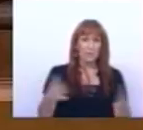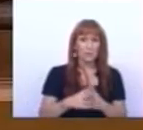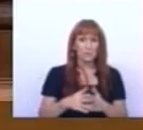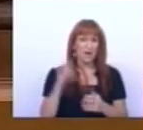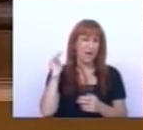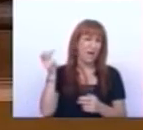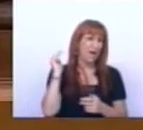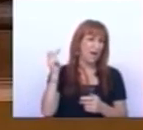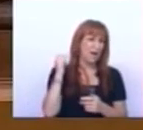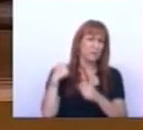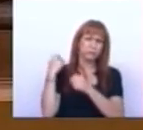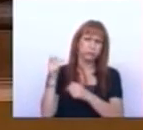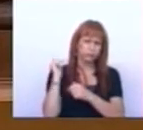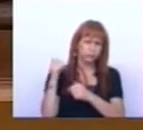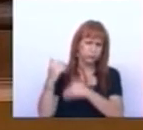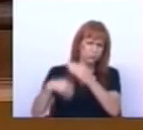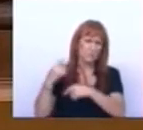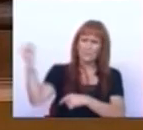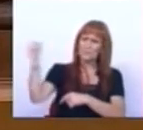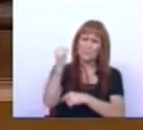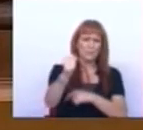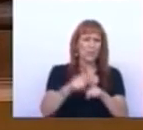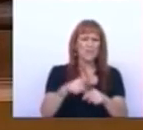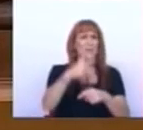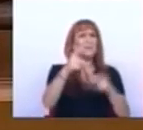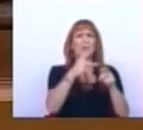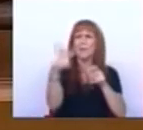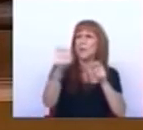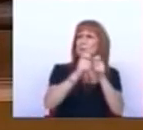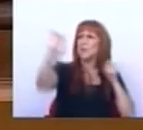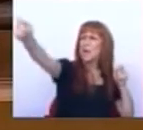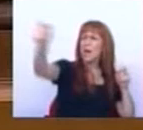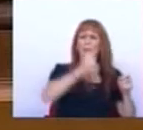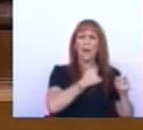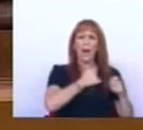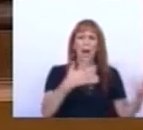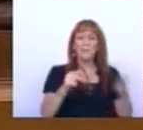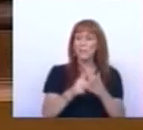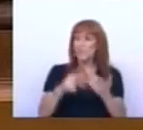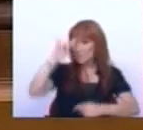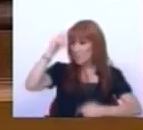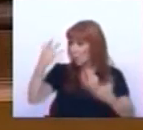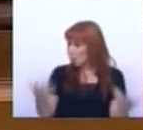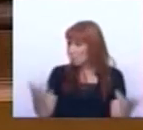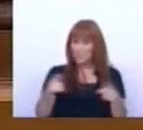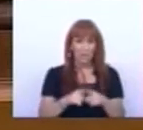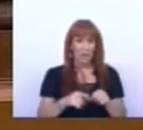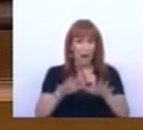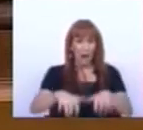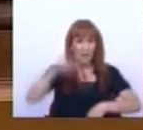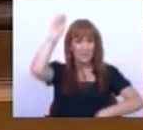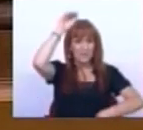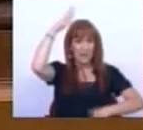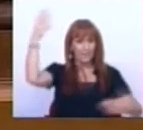há anos, atrás de anos, são colocados a centenas de quilómetros das suas casas, esperariam saber hoje que a Assembleia